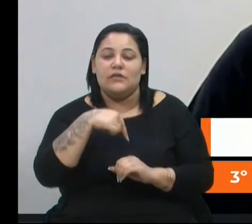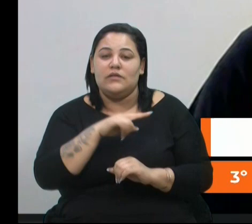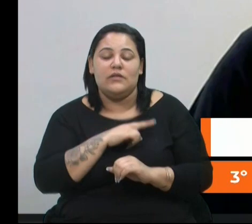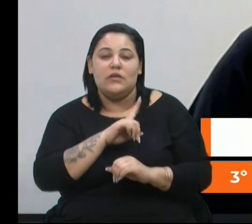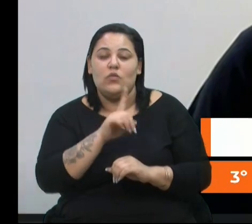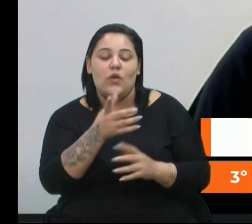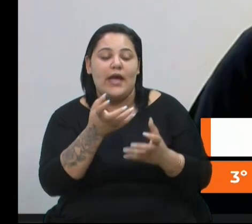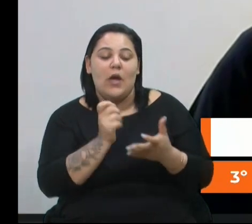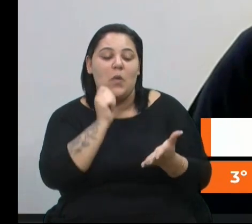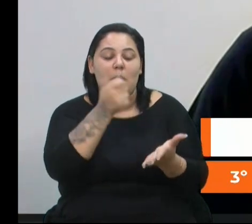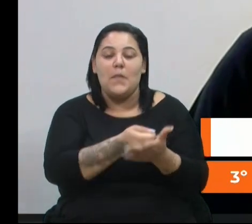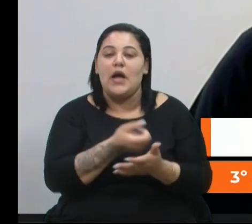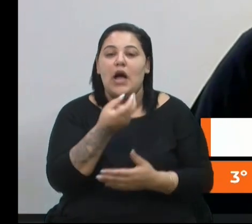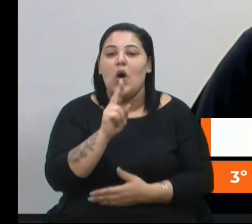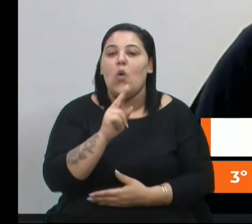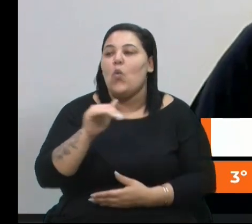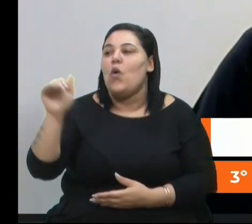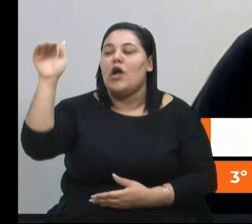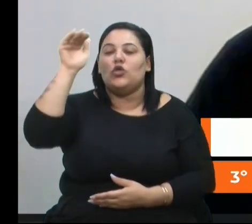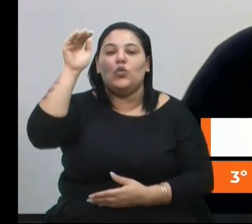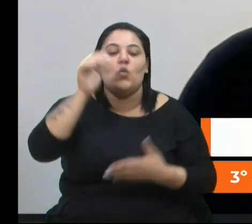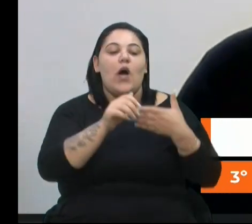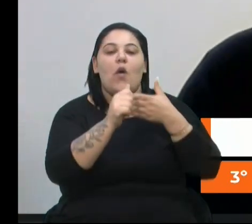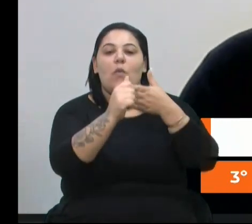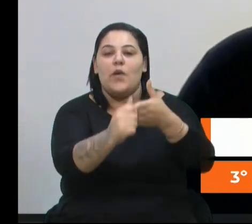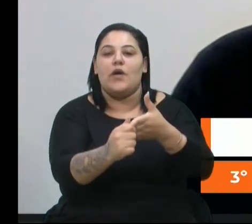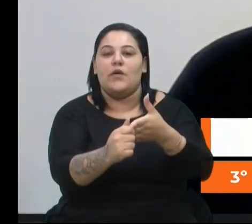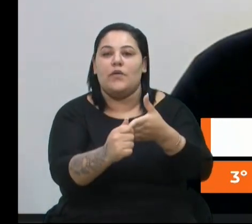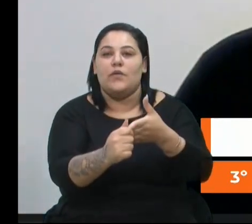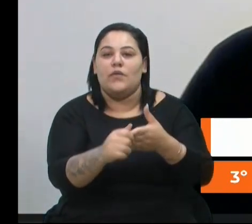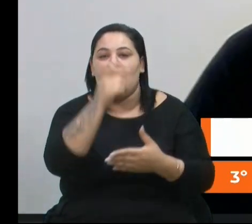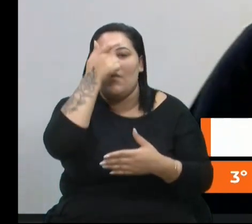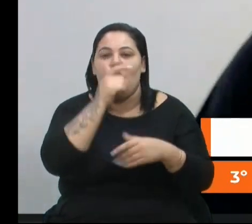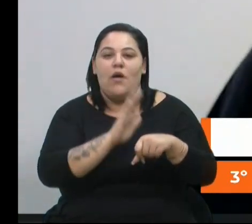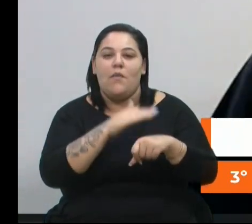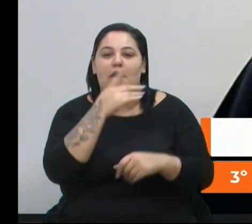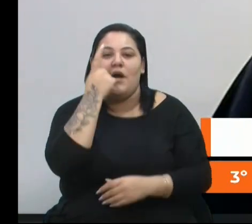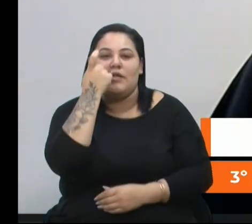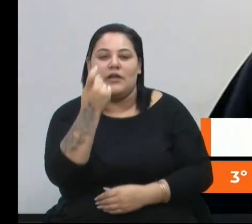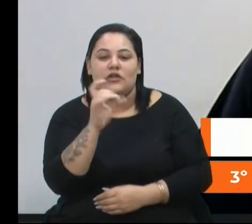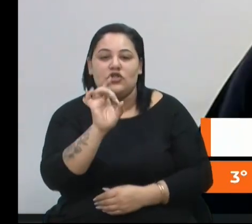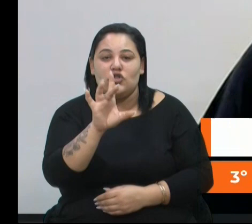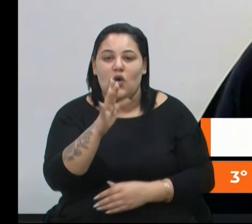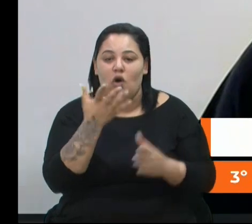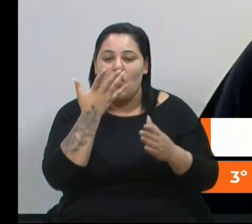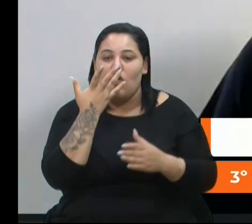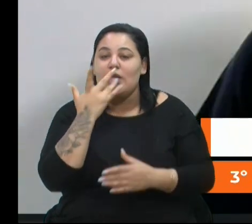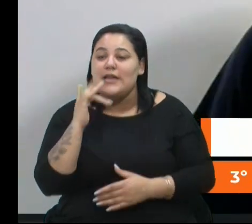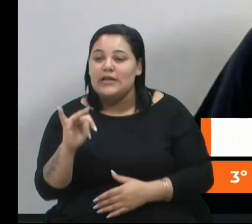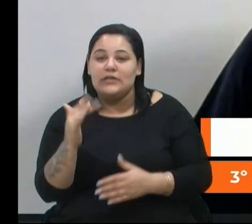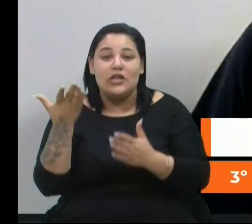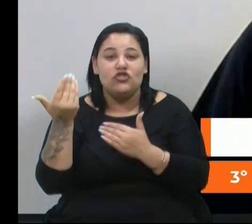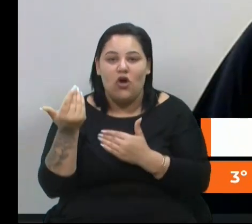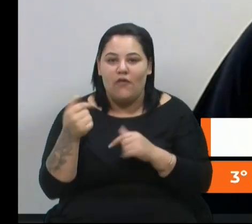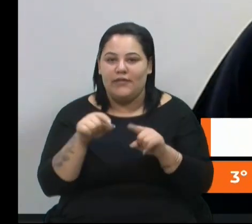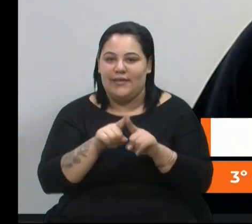quero um adulto acompanhando, eu acho que vai ser mais interessante só crianças e jovens.